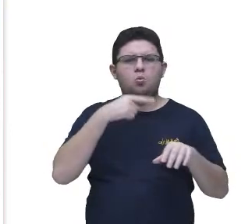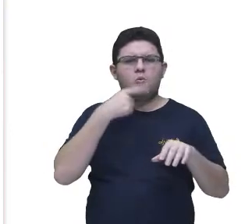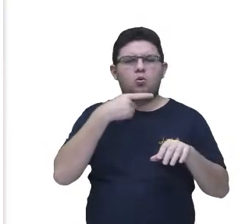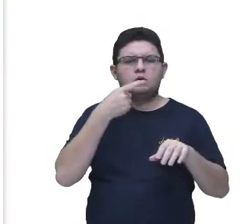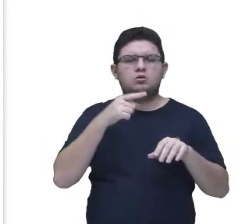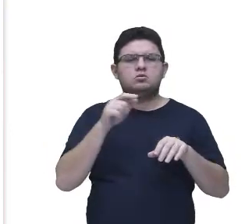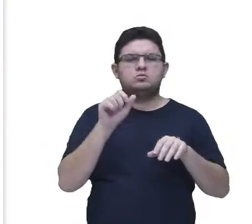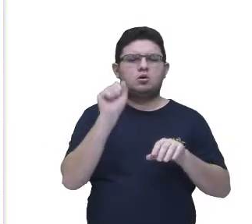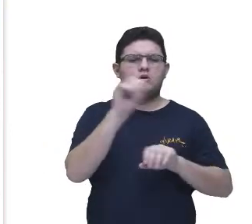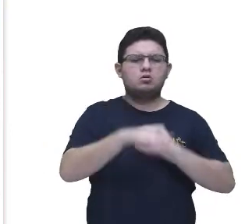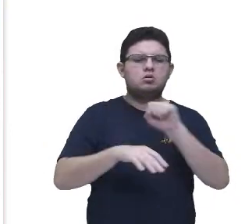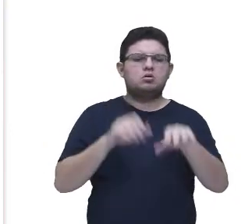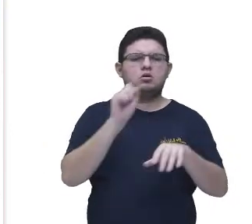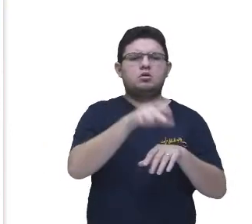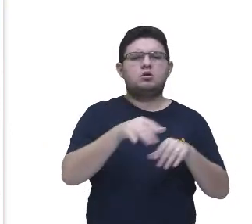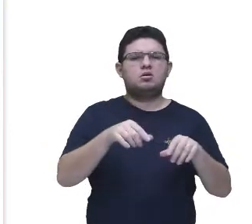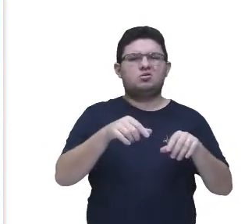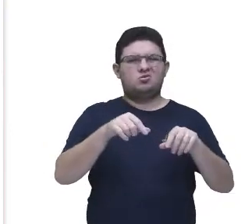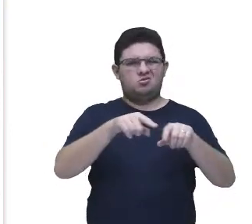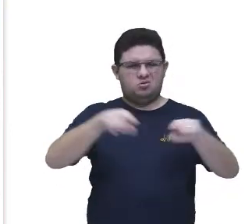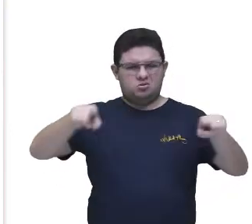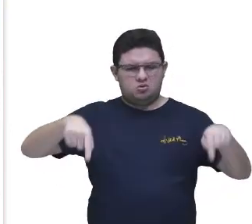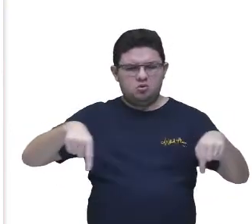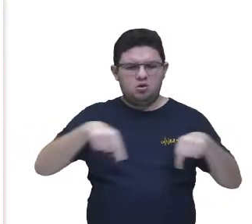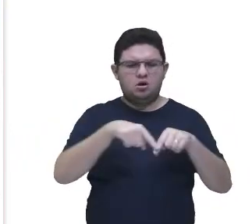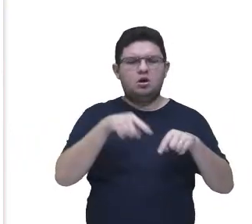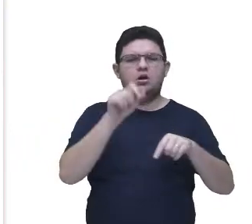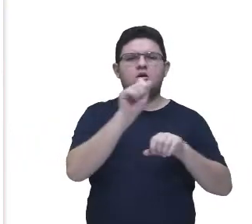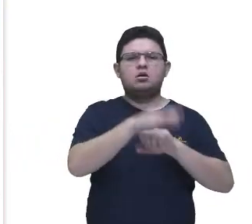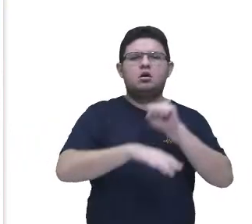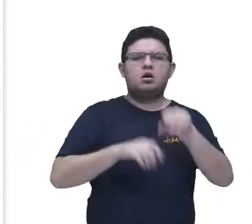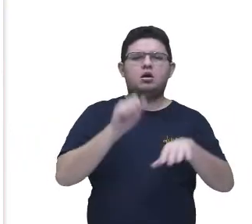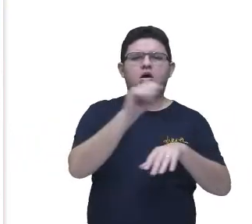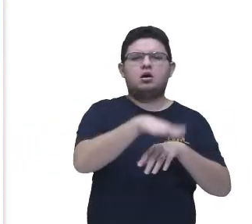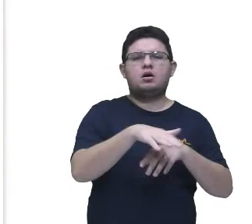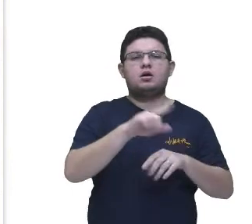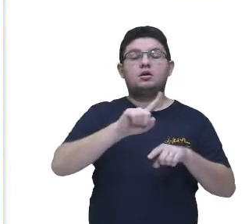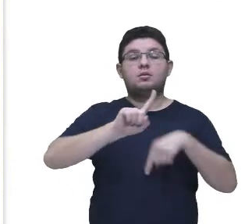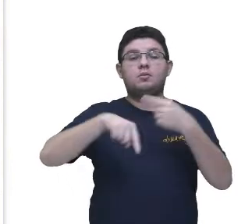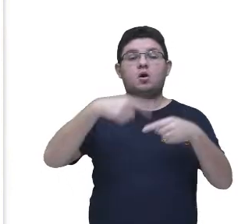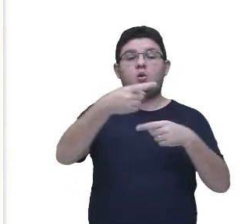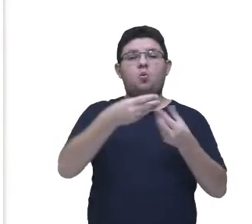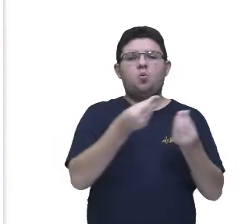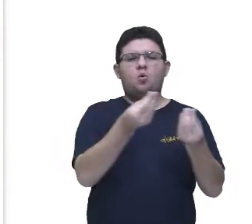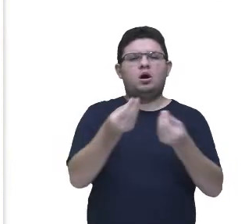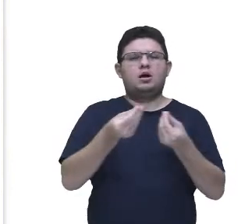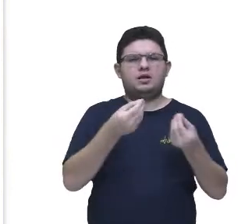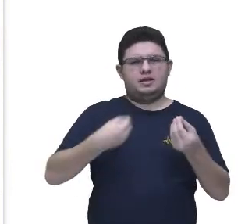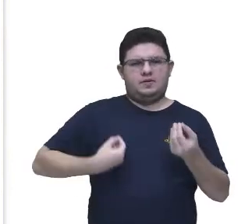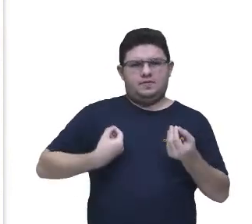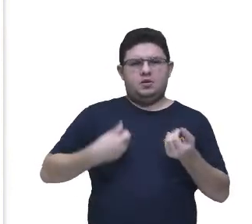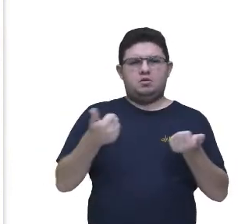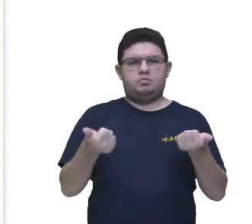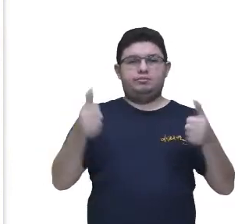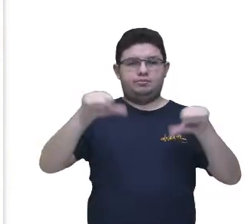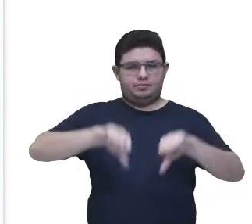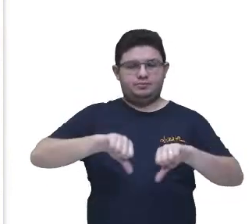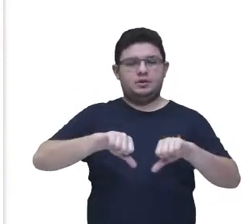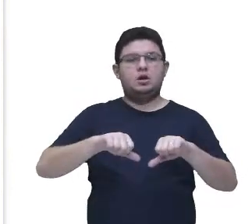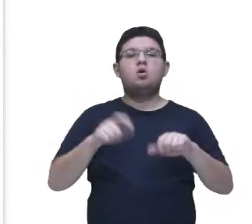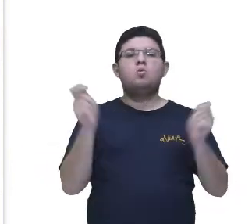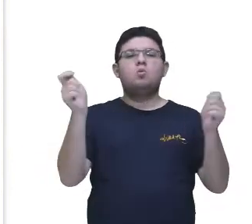tu joga num terreno baldio, aquele terreno baldio vai interferir até na tua qualidade de vida, porque geralmente é próximo das residências. Então atrai